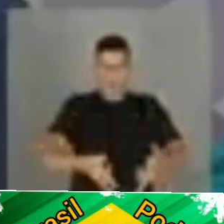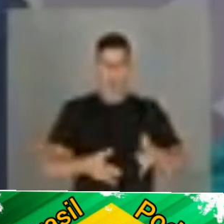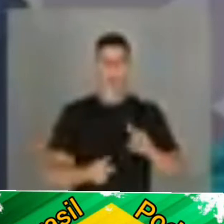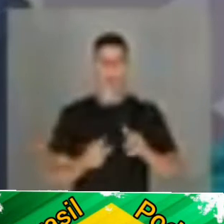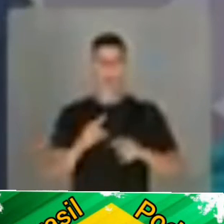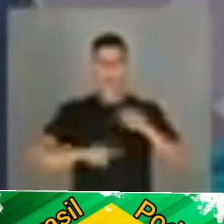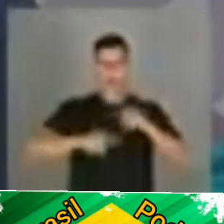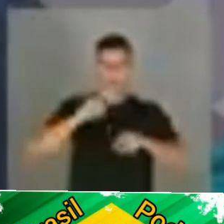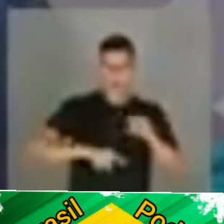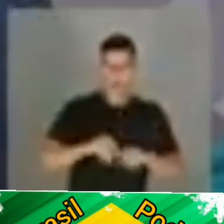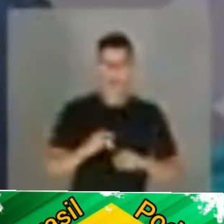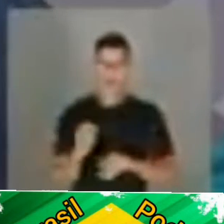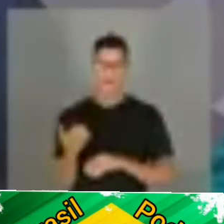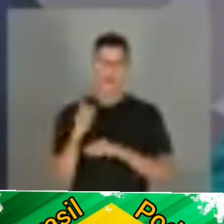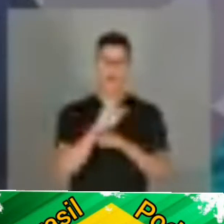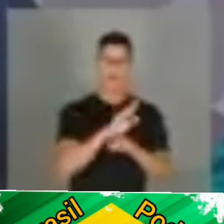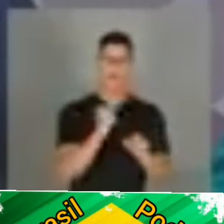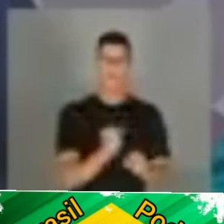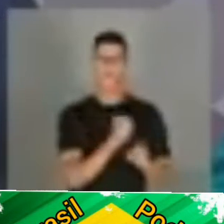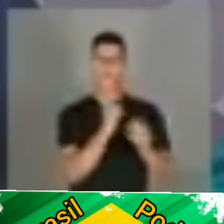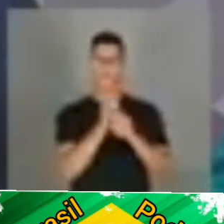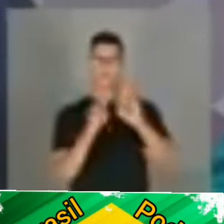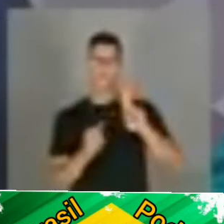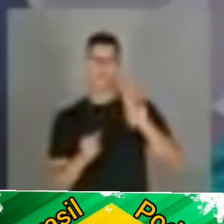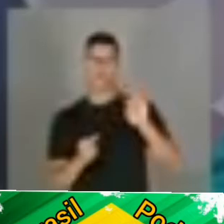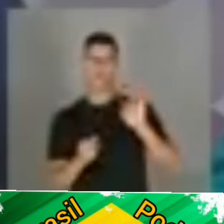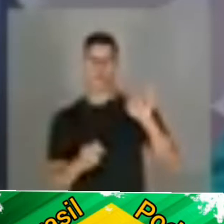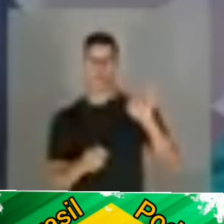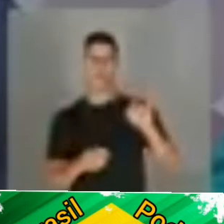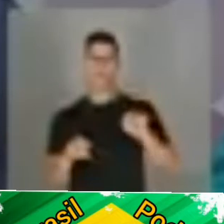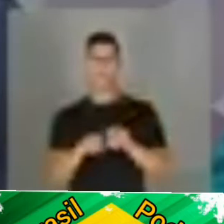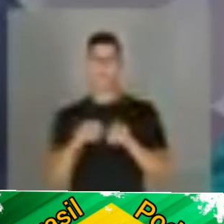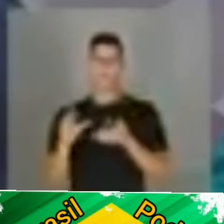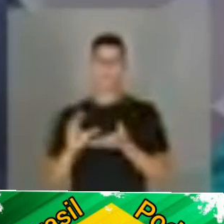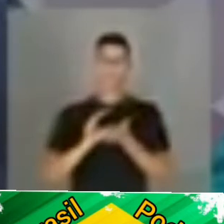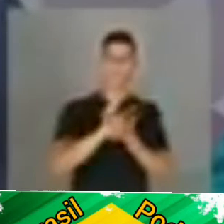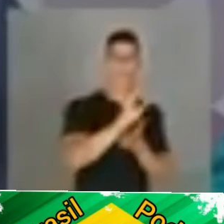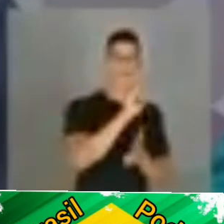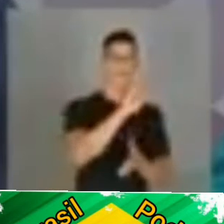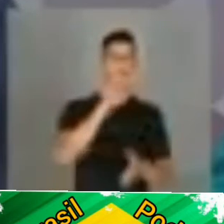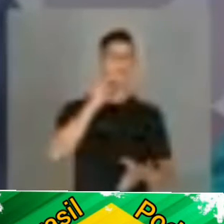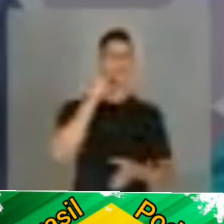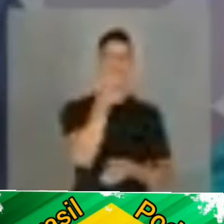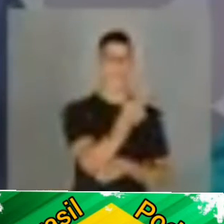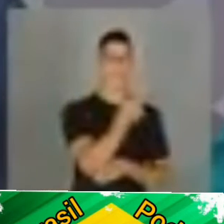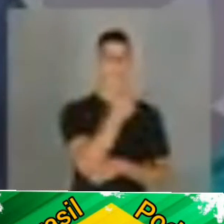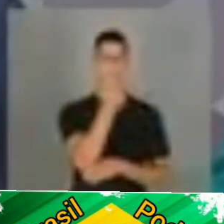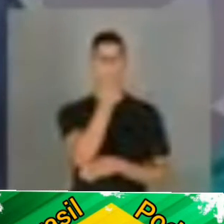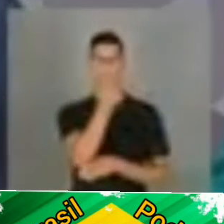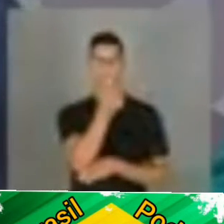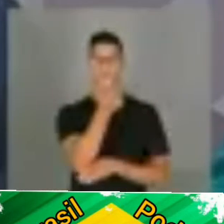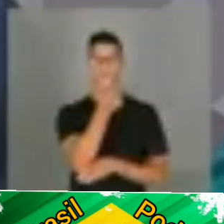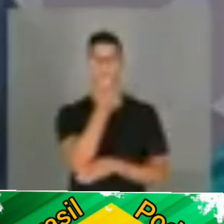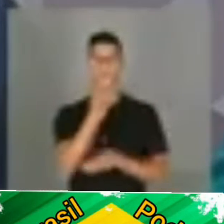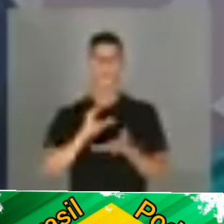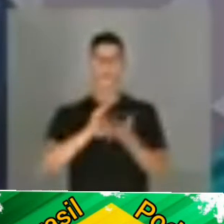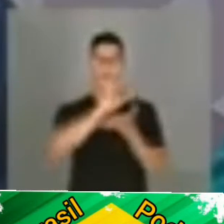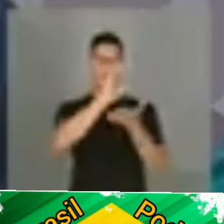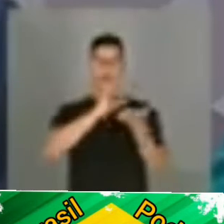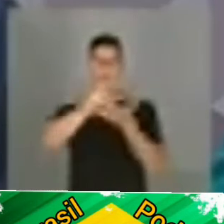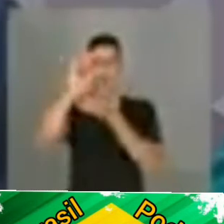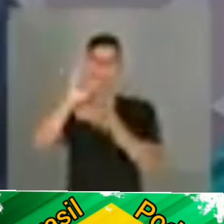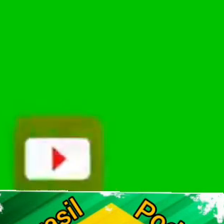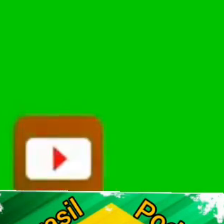utensílios auxiliam nas reformas de um país e destinamos mais de cinco milhões de reais em doações